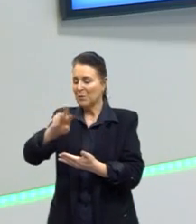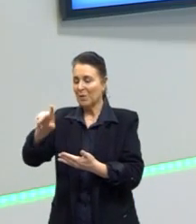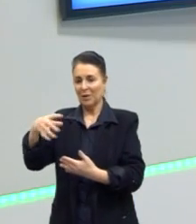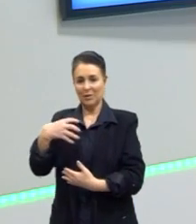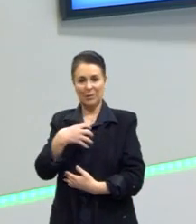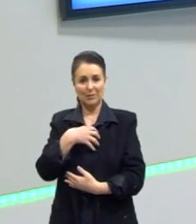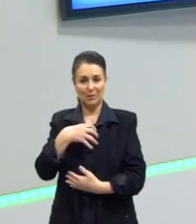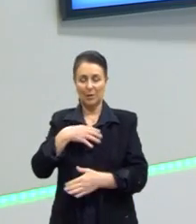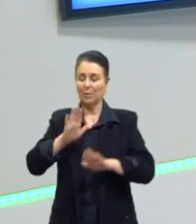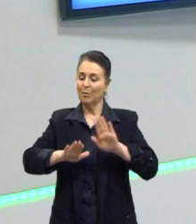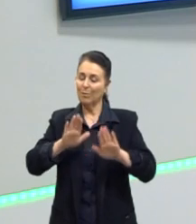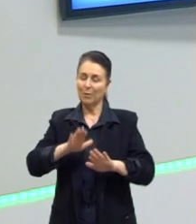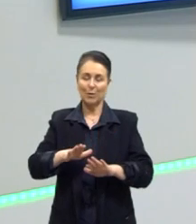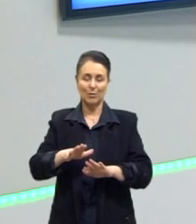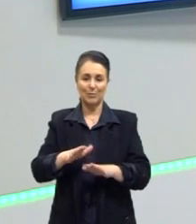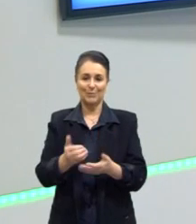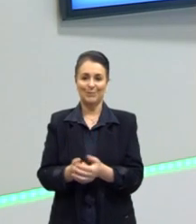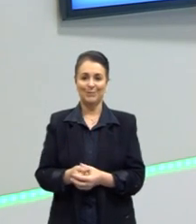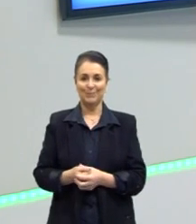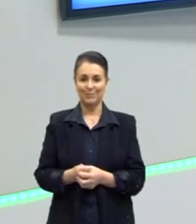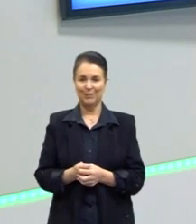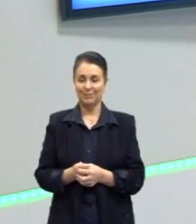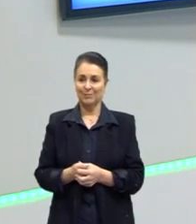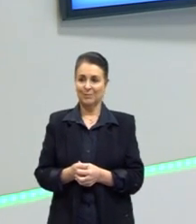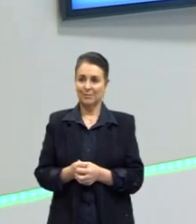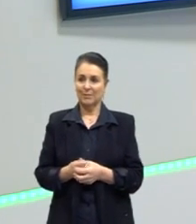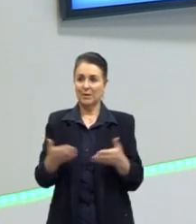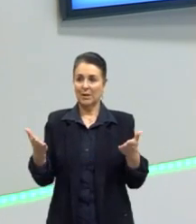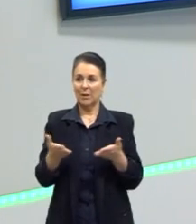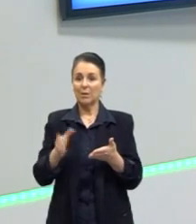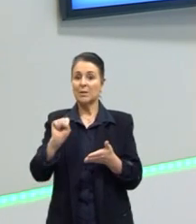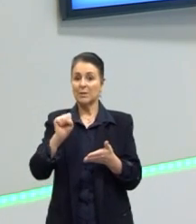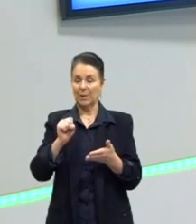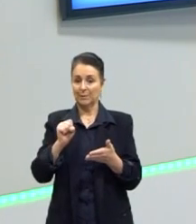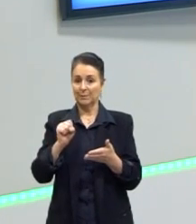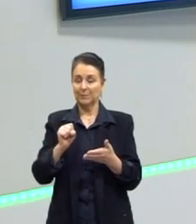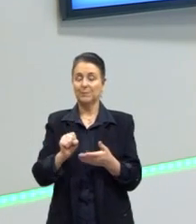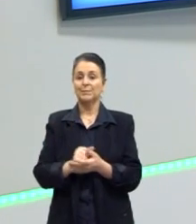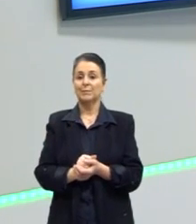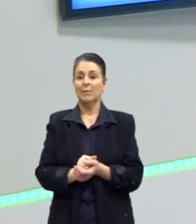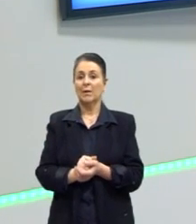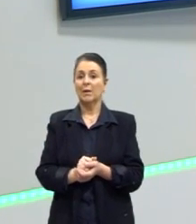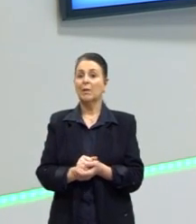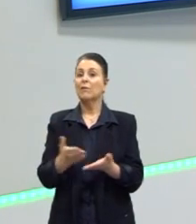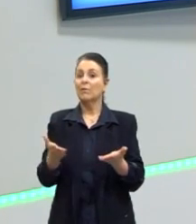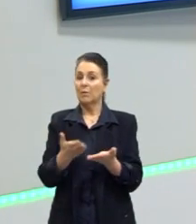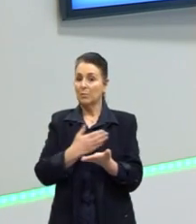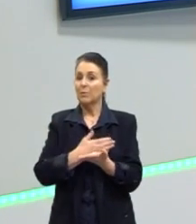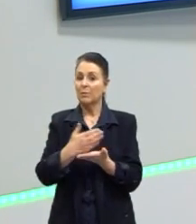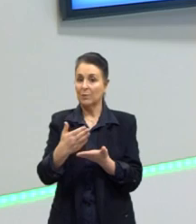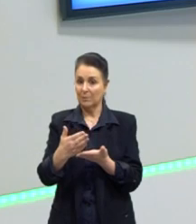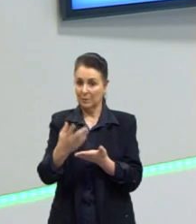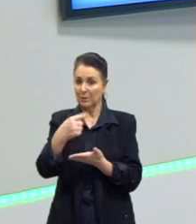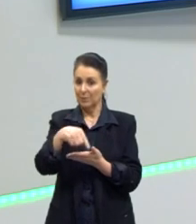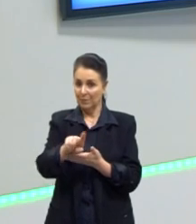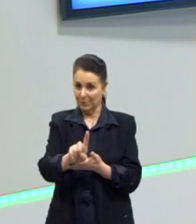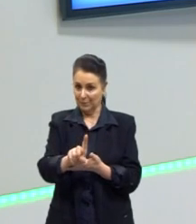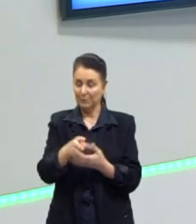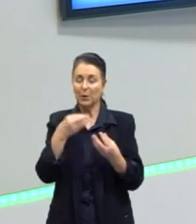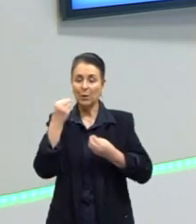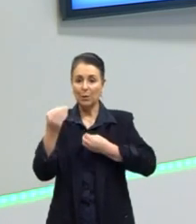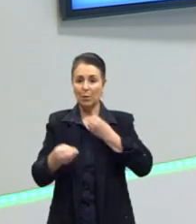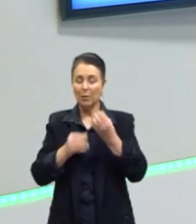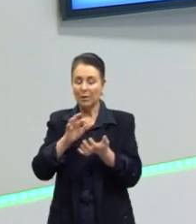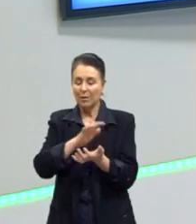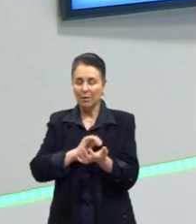que a gente tá estudando Agora sim nós podemos então partir para a próxima né como que